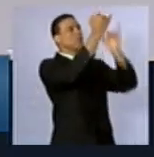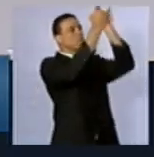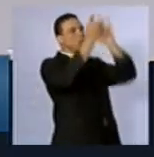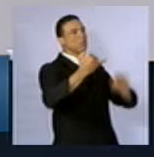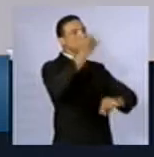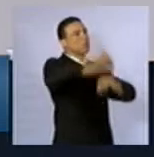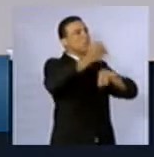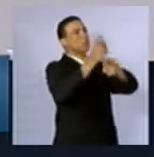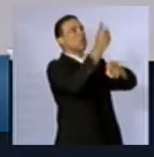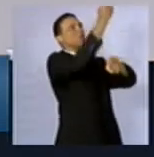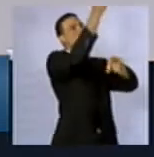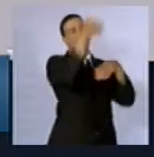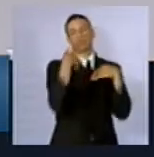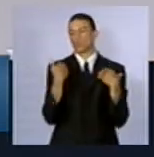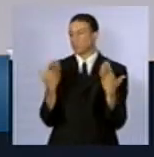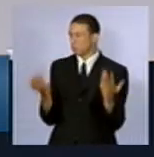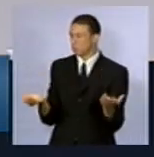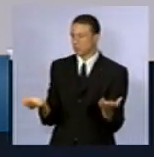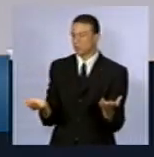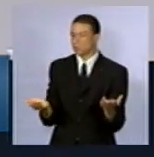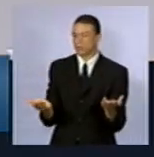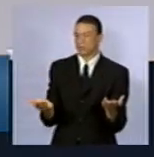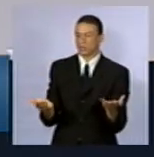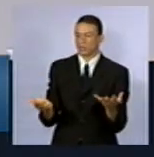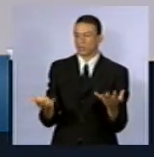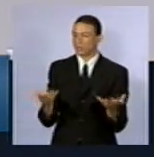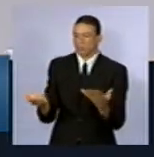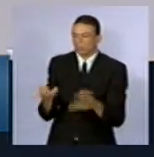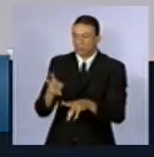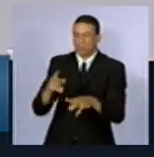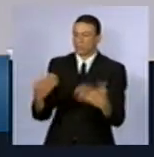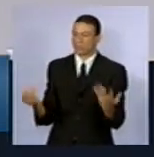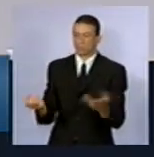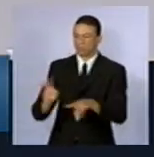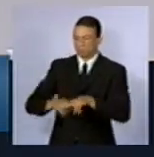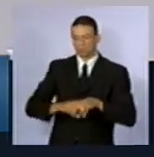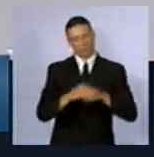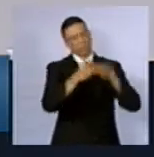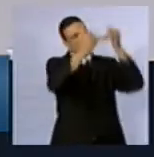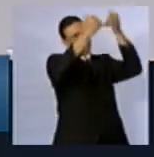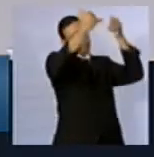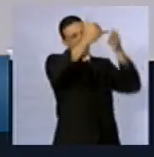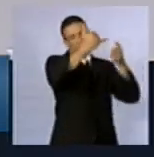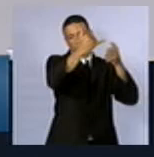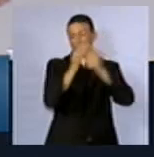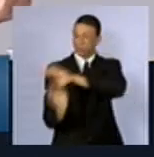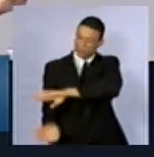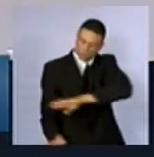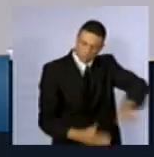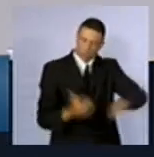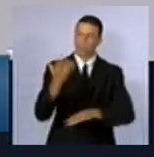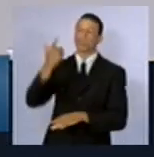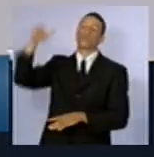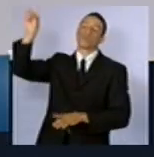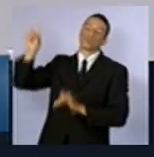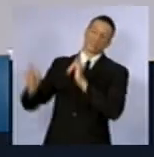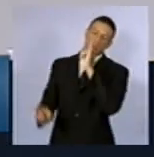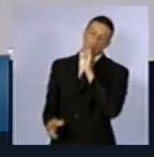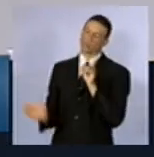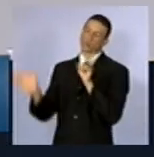eh eh enfim qualquer dessas linhas e outro aspecto também eh